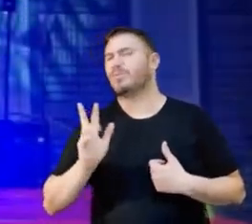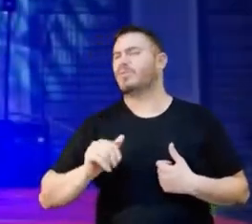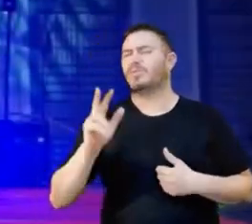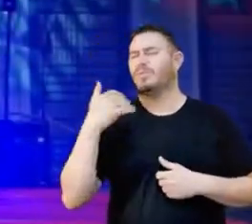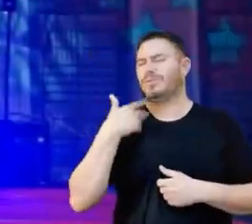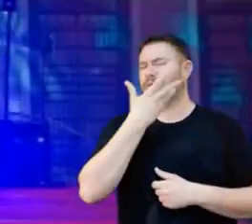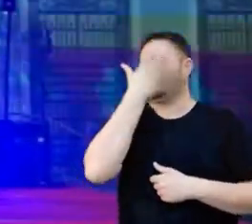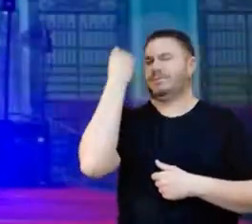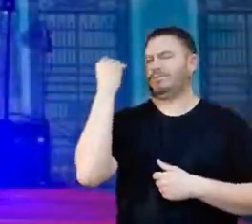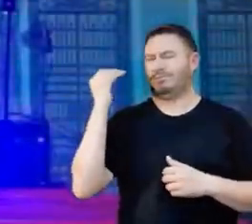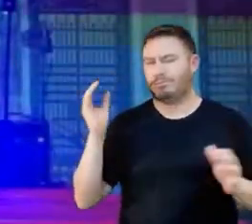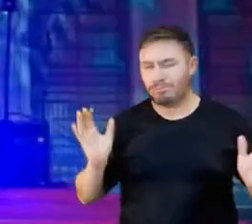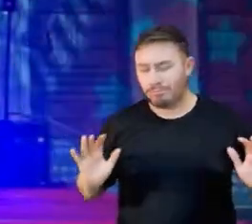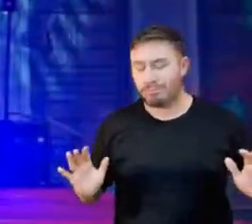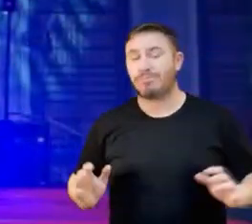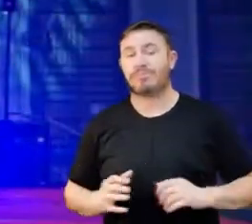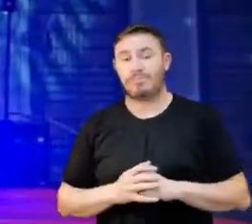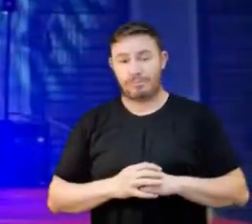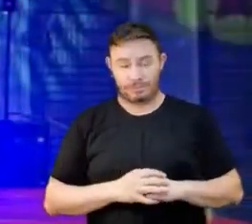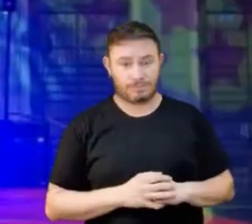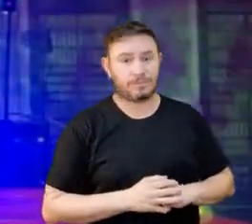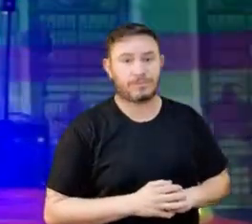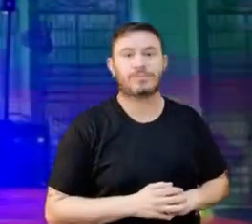eu não esqueço, oh não.